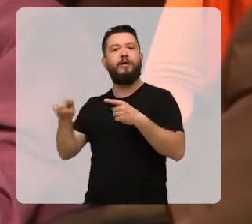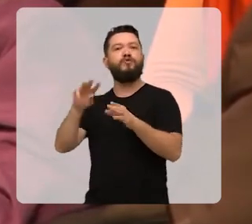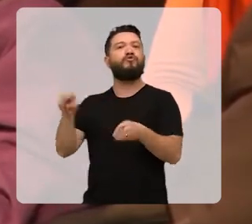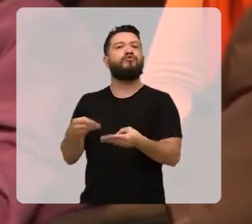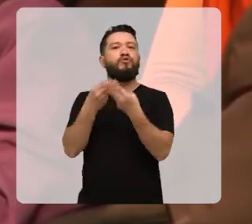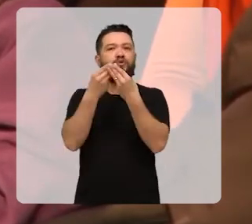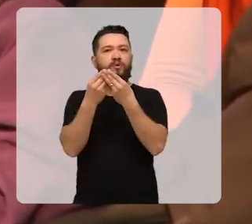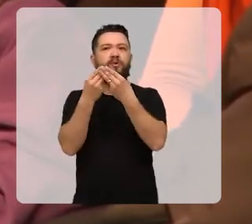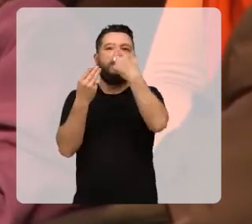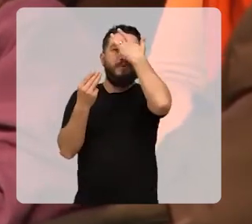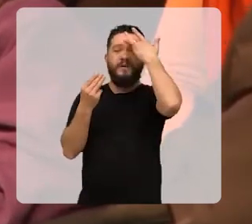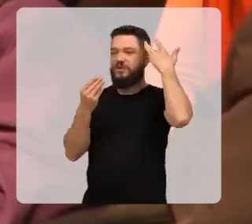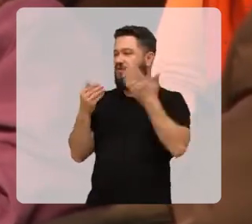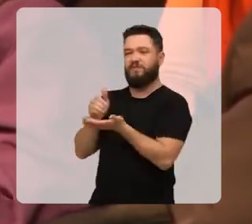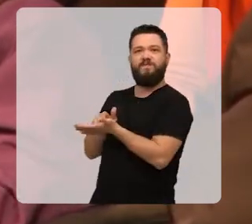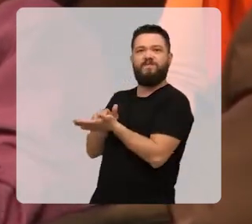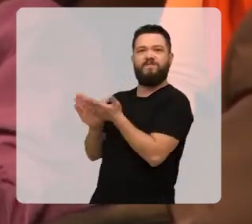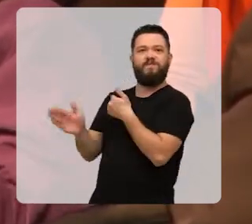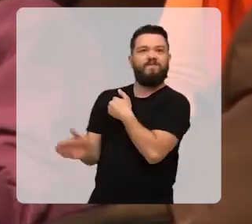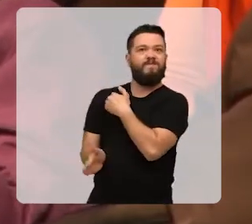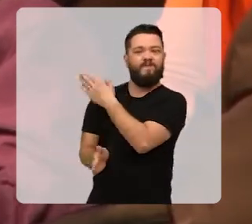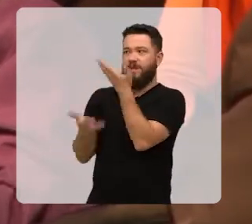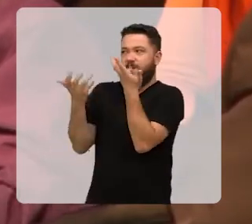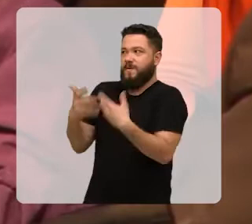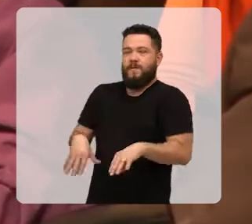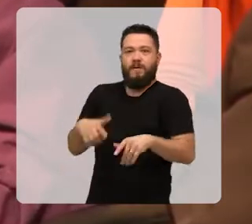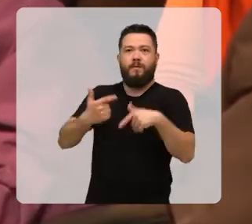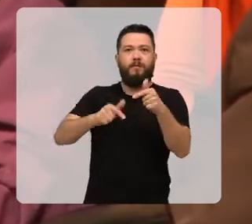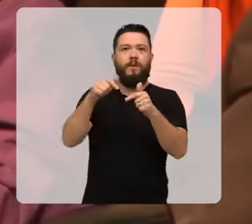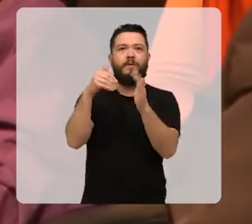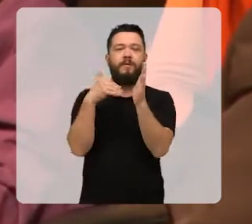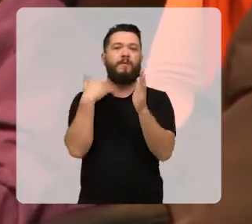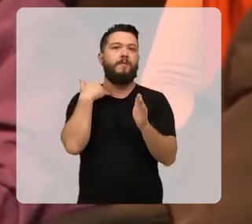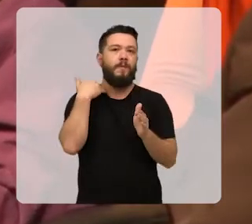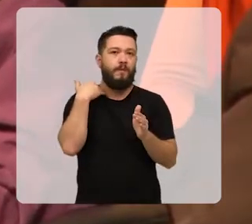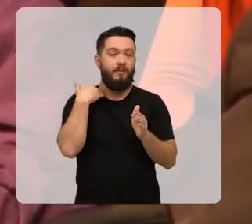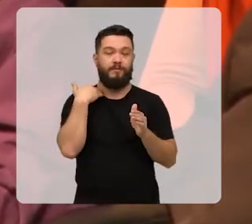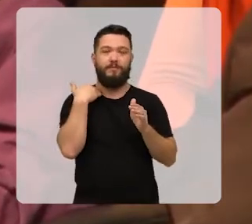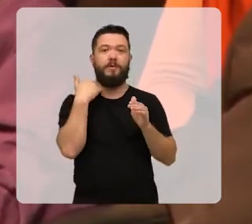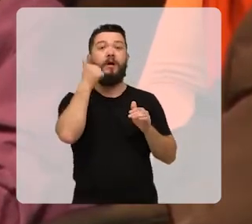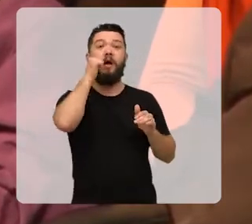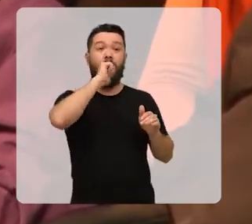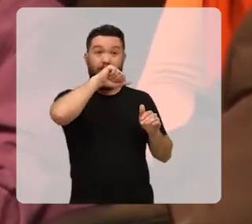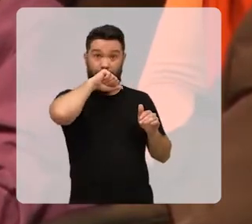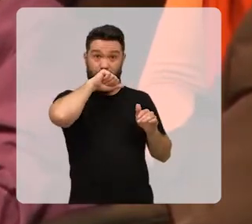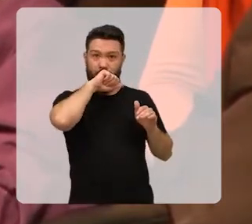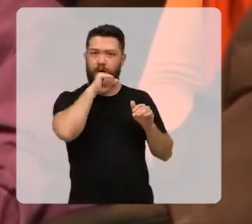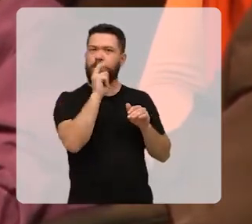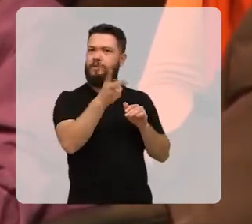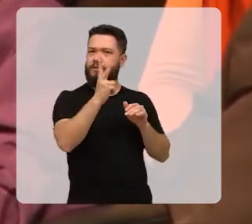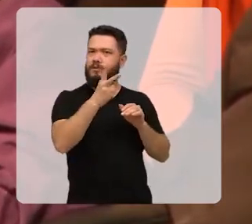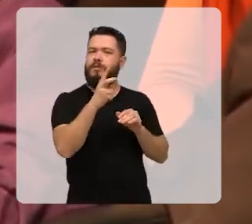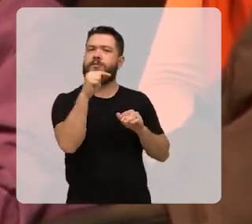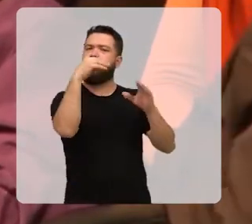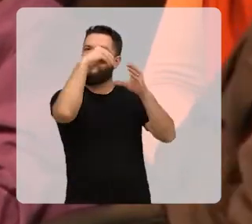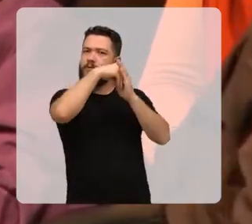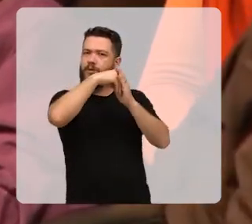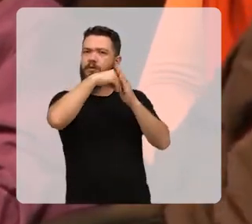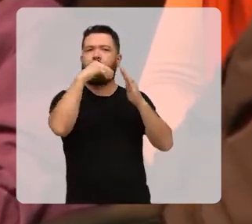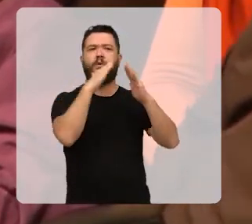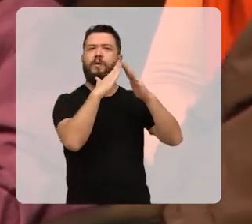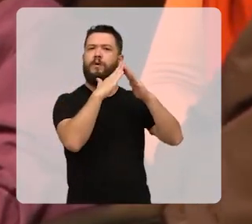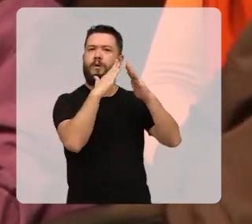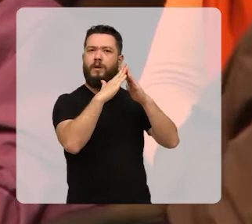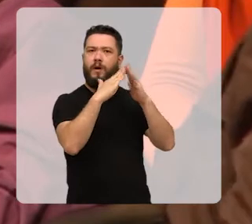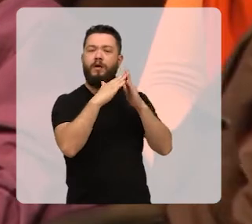os outros profissionais. Minha mãe era do lar, mas antes de casar, trabalhou oito